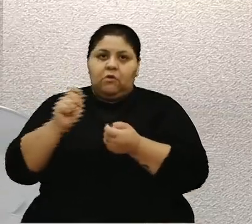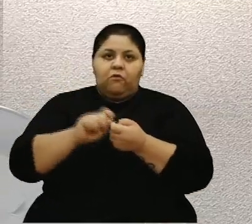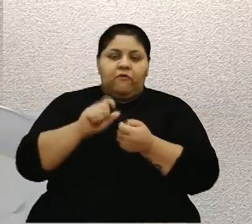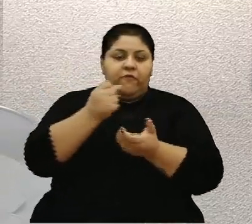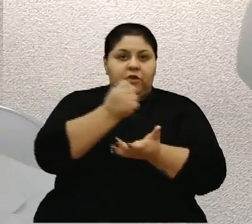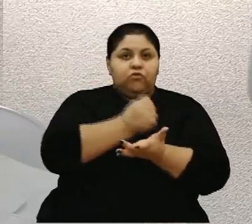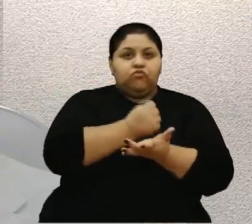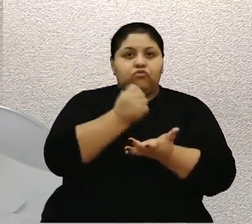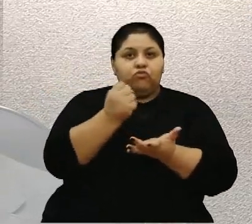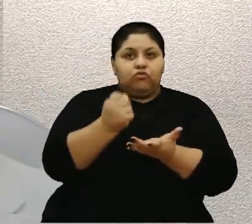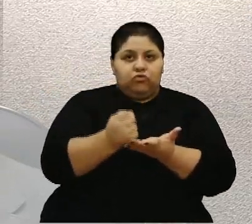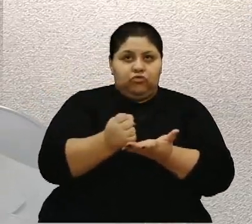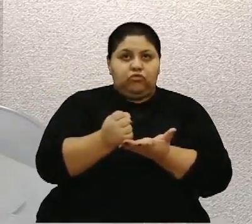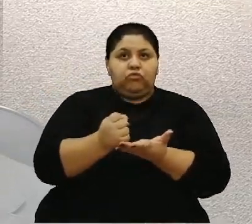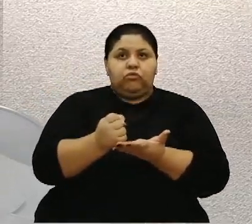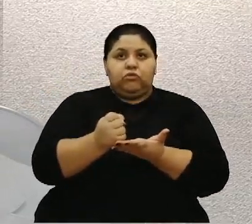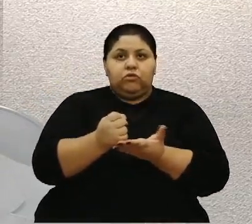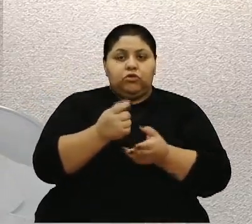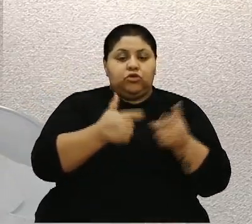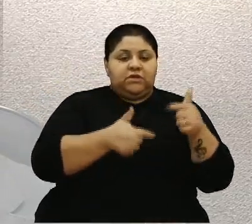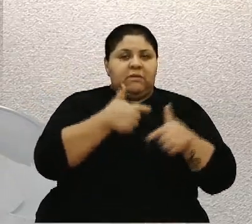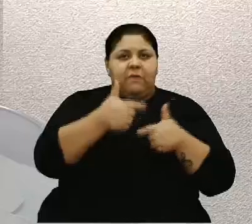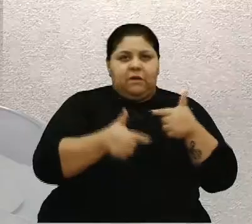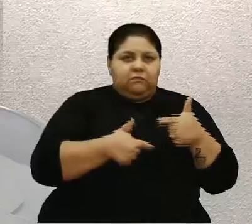contrato, uma contratação de trabalho.